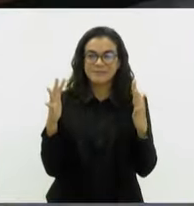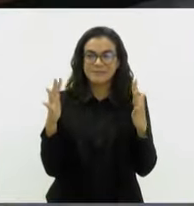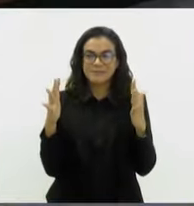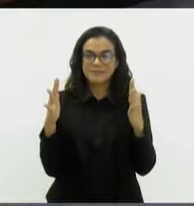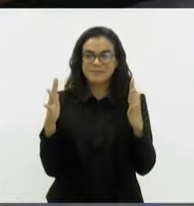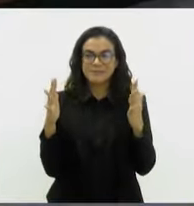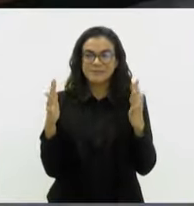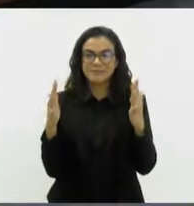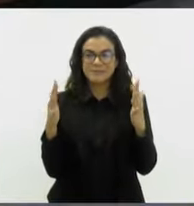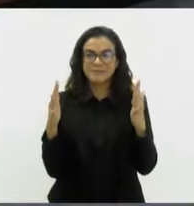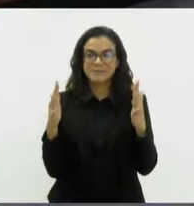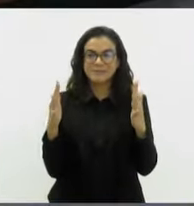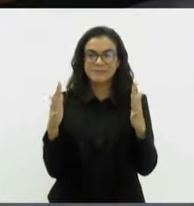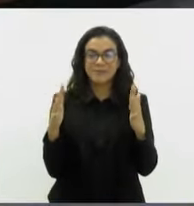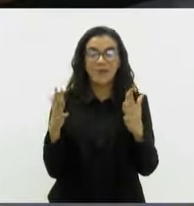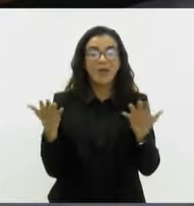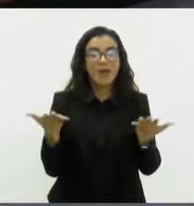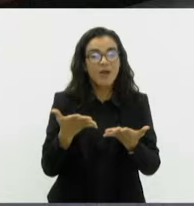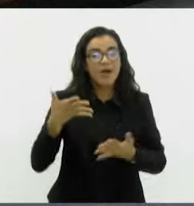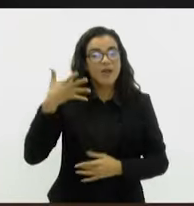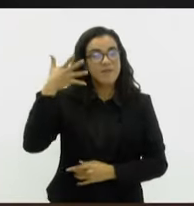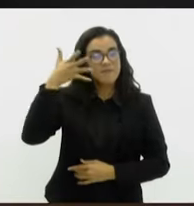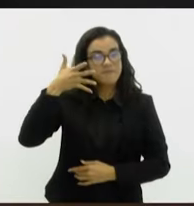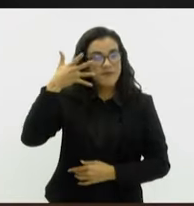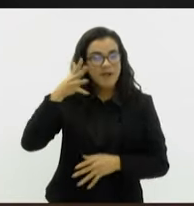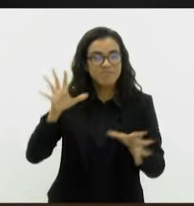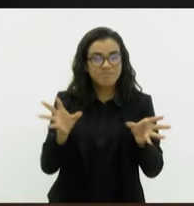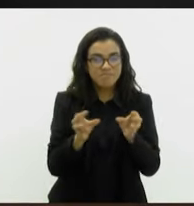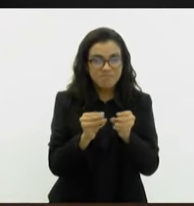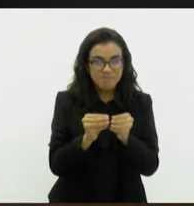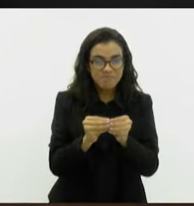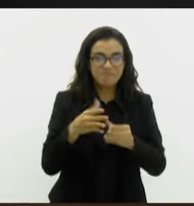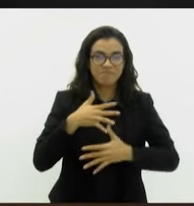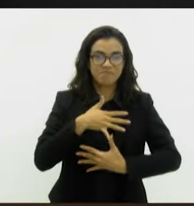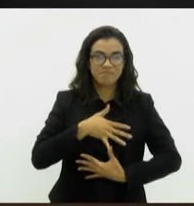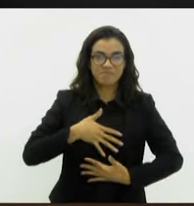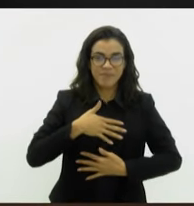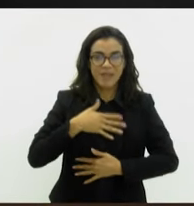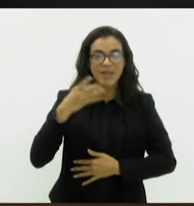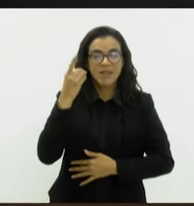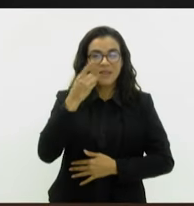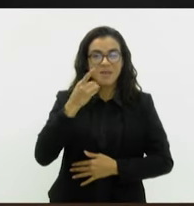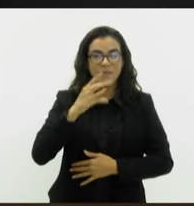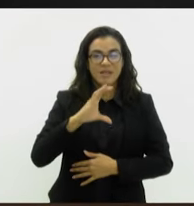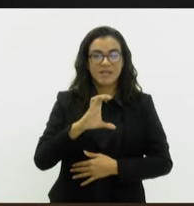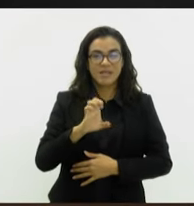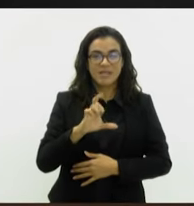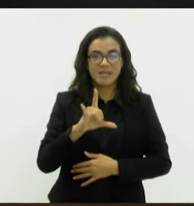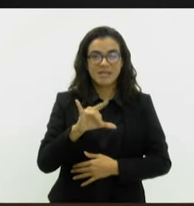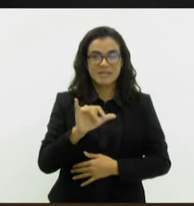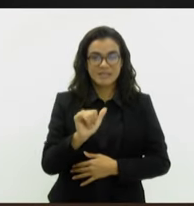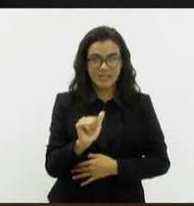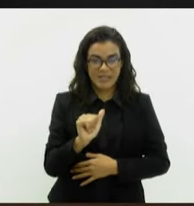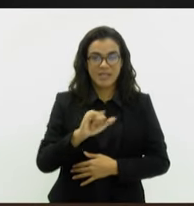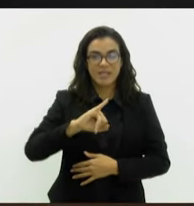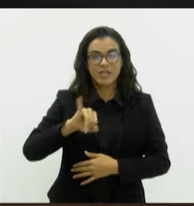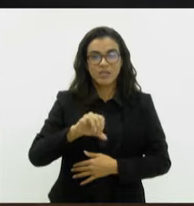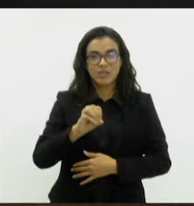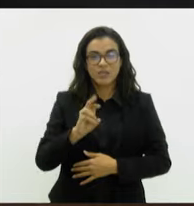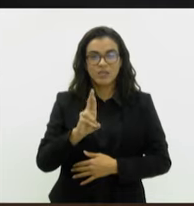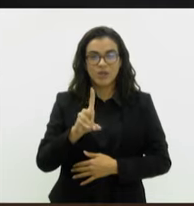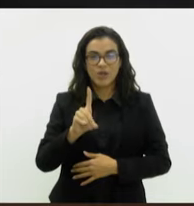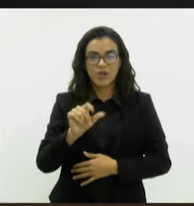abraço concedo agora a fala para uma breve saudação a deputada Célia Jordão minha colega de